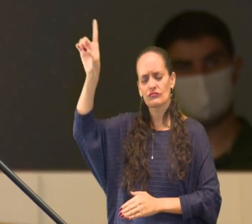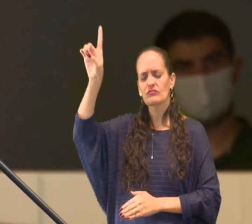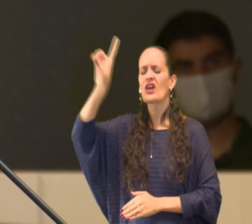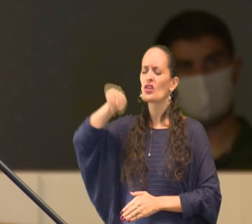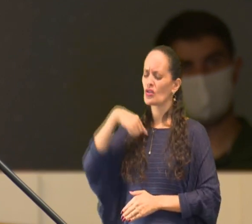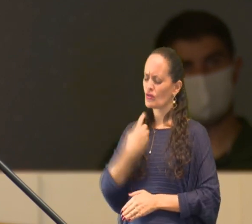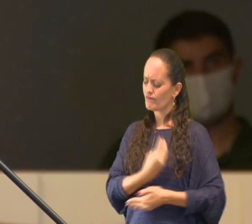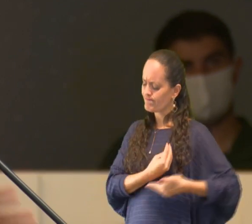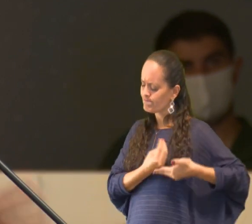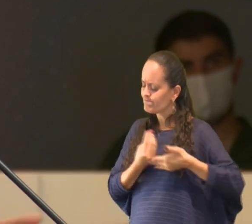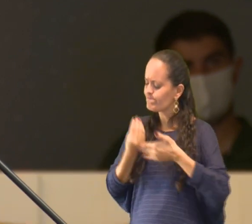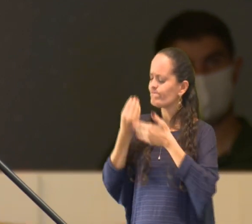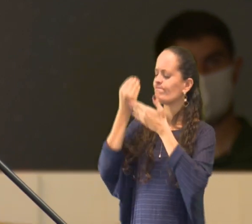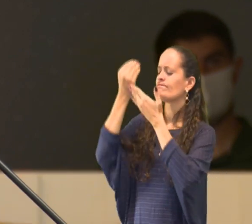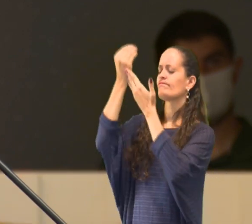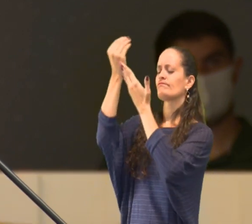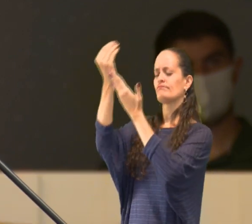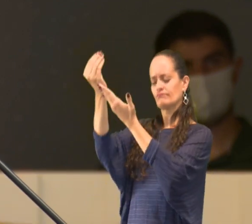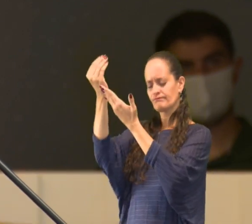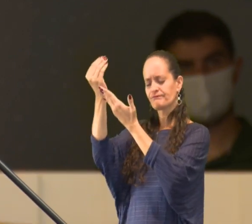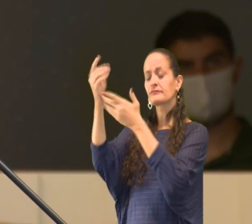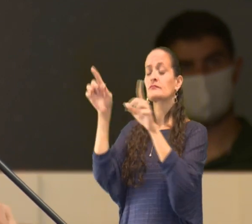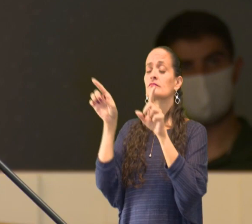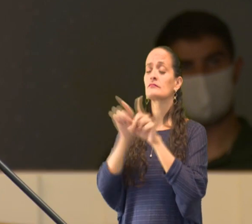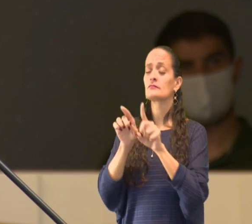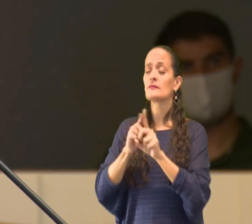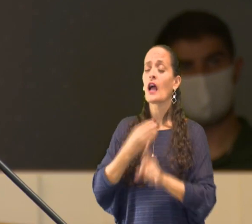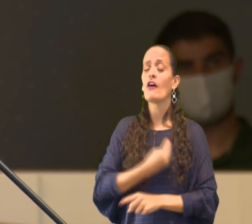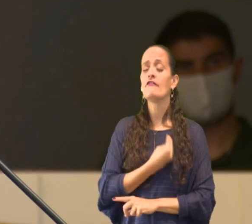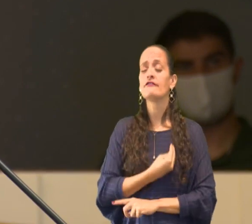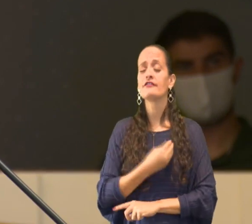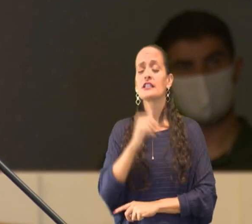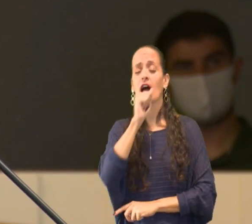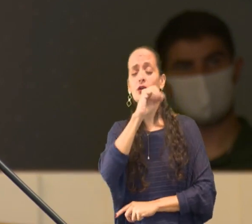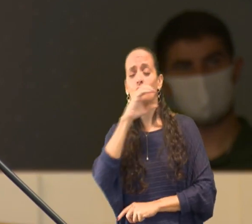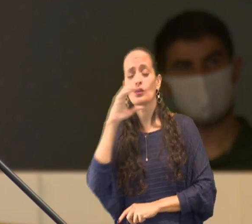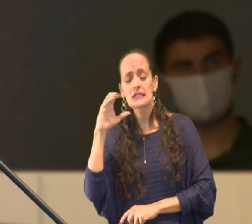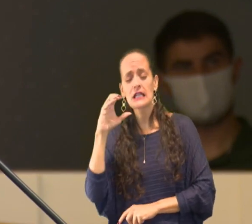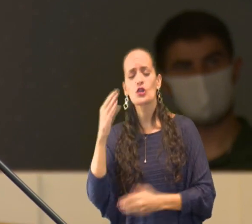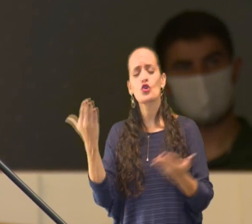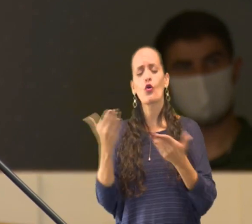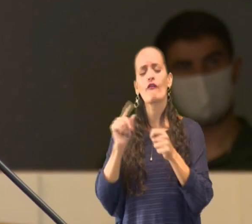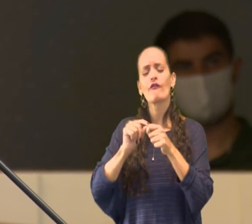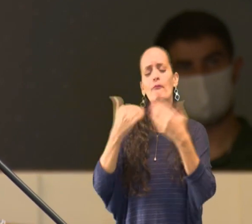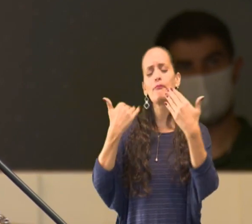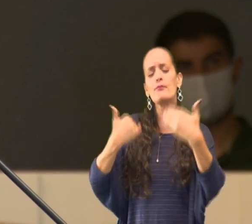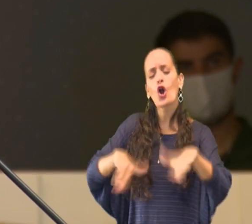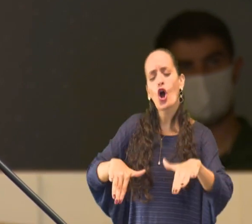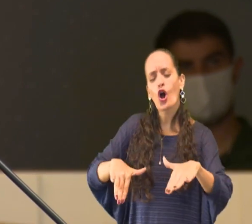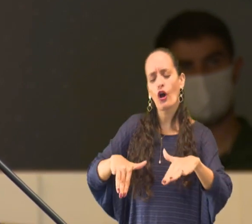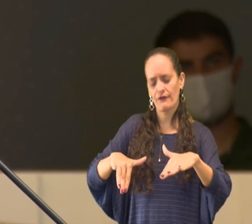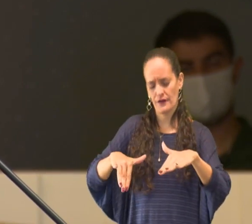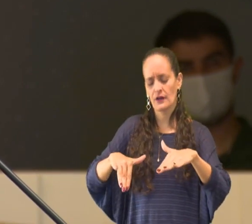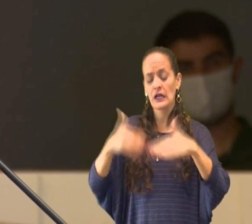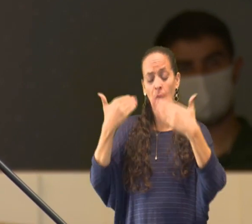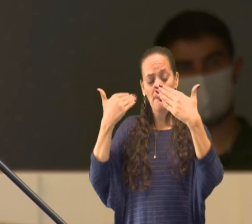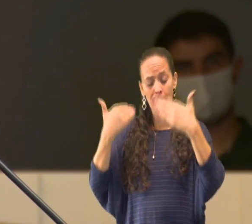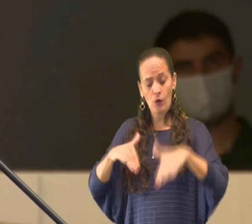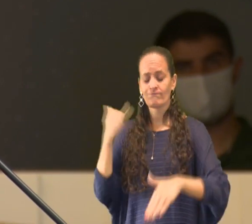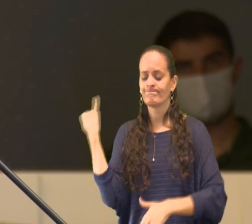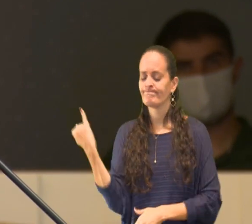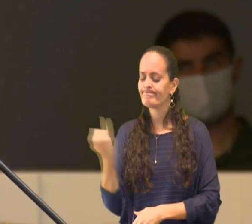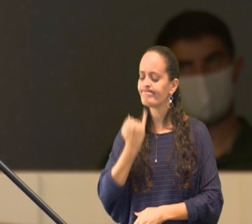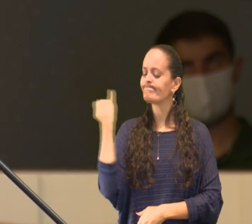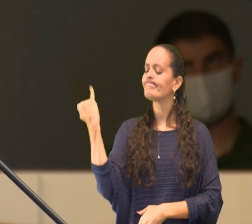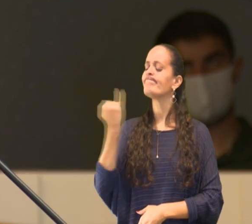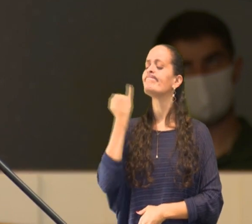teu altar, entregamos adolescentes que farão, ó Deus, prova esta manhã, uma prova, Deus, definitiva